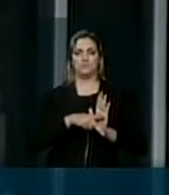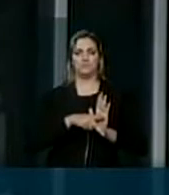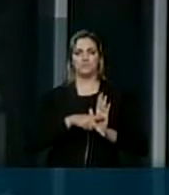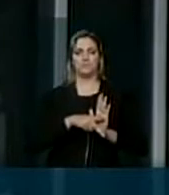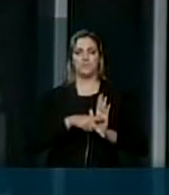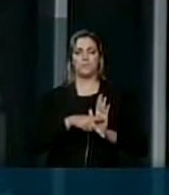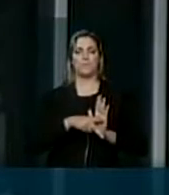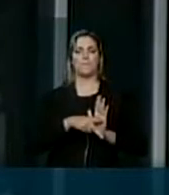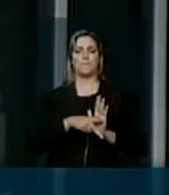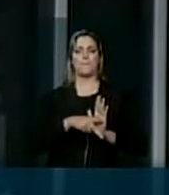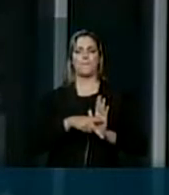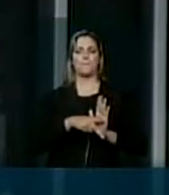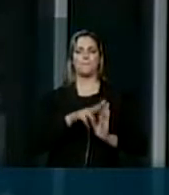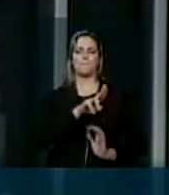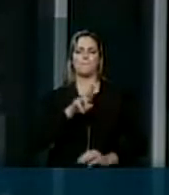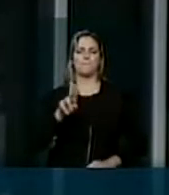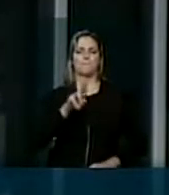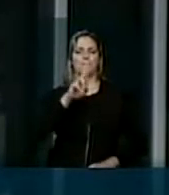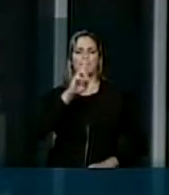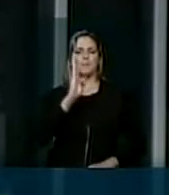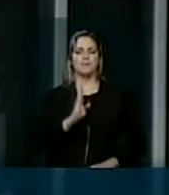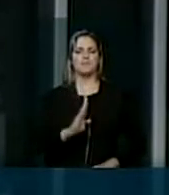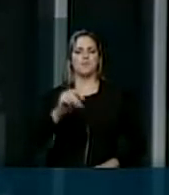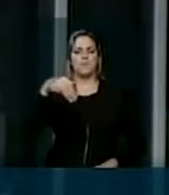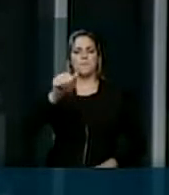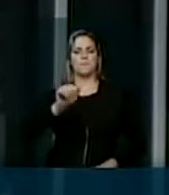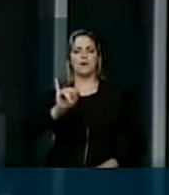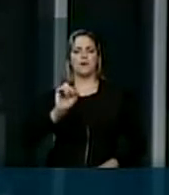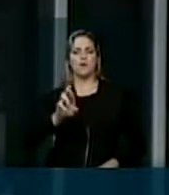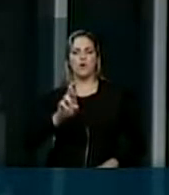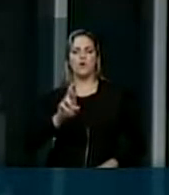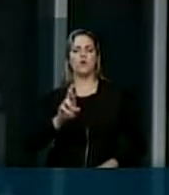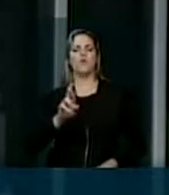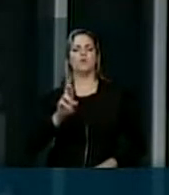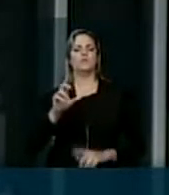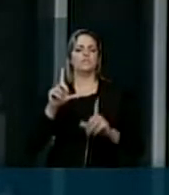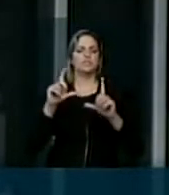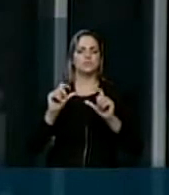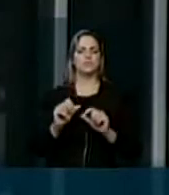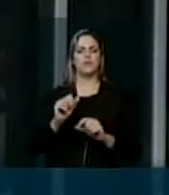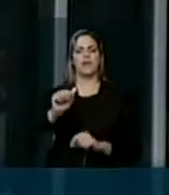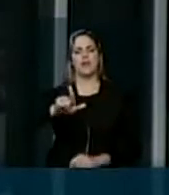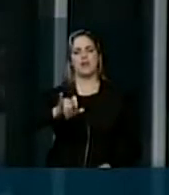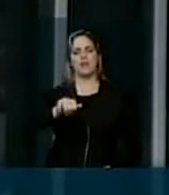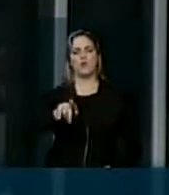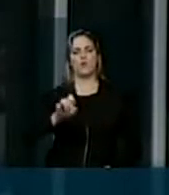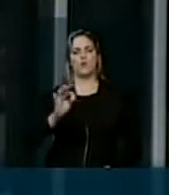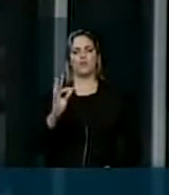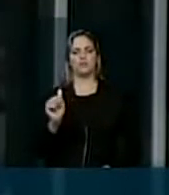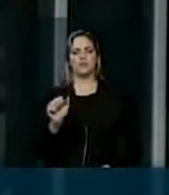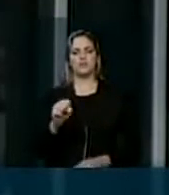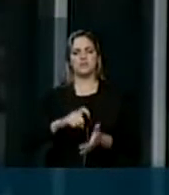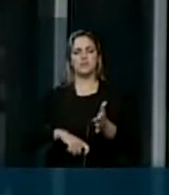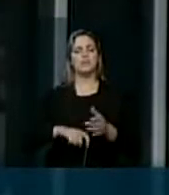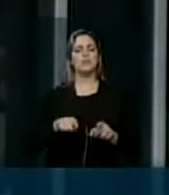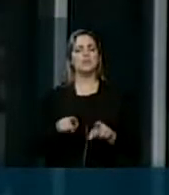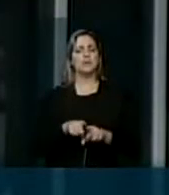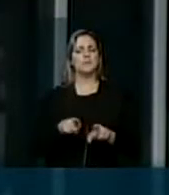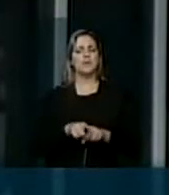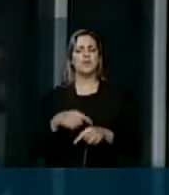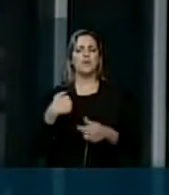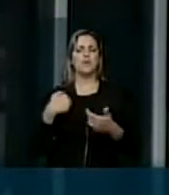satisfeito, nem os ambientalistas, nem os ruralistas, mas nós precisamos colocar um fim na discussão e